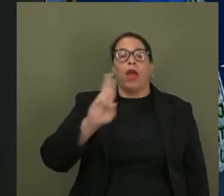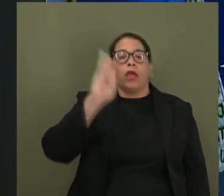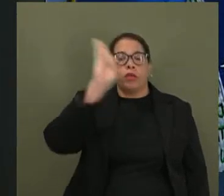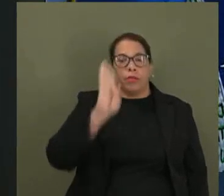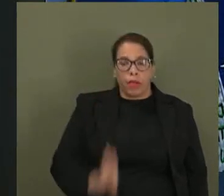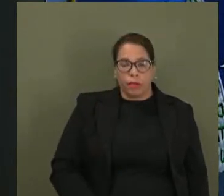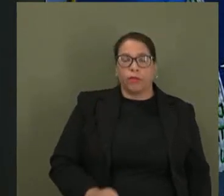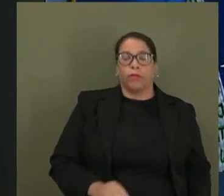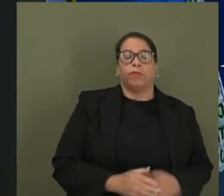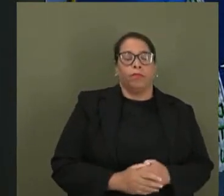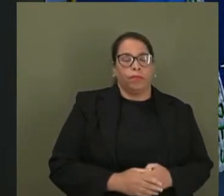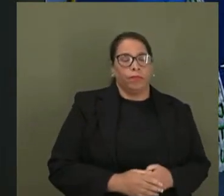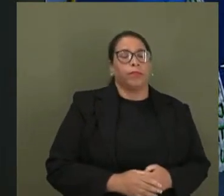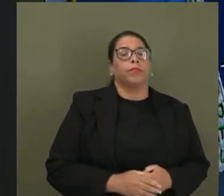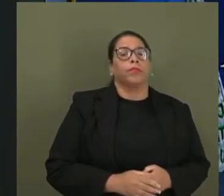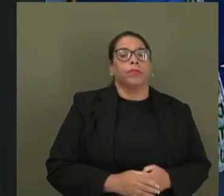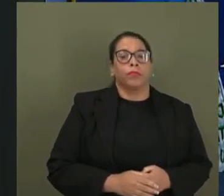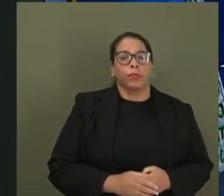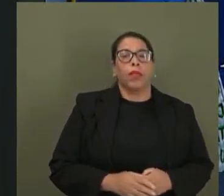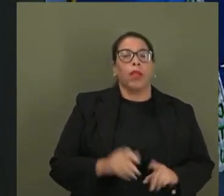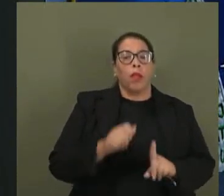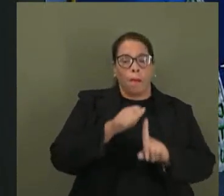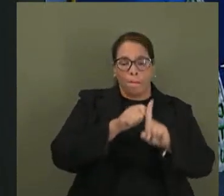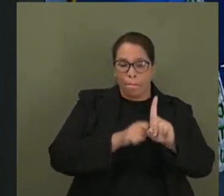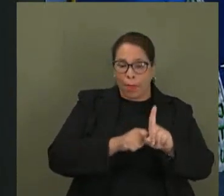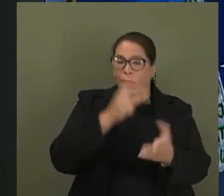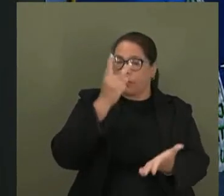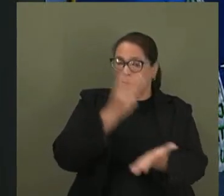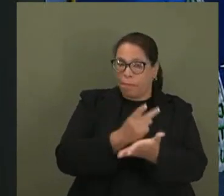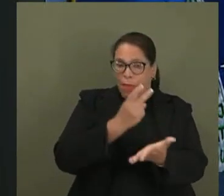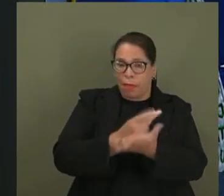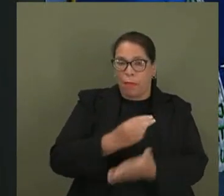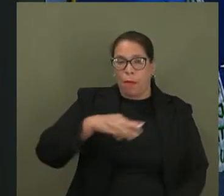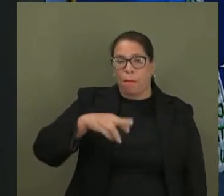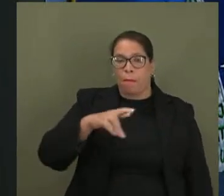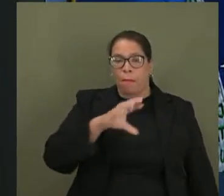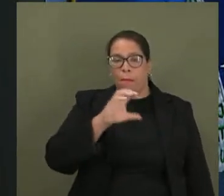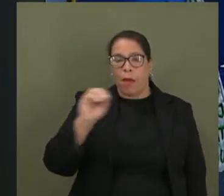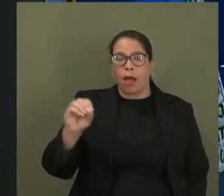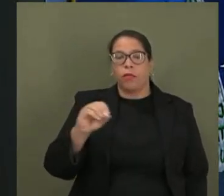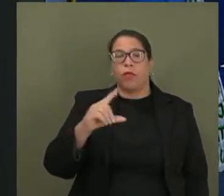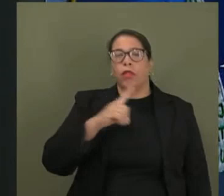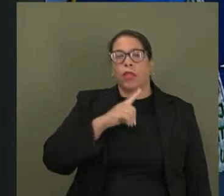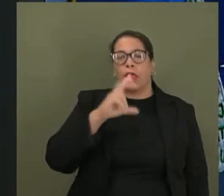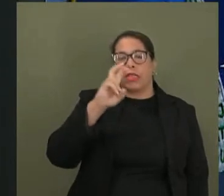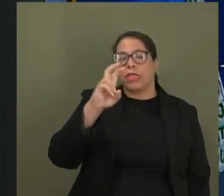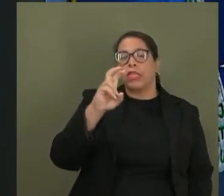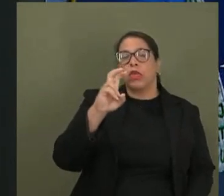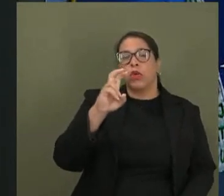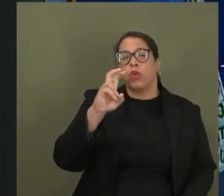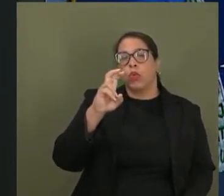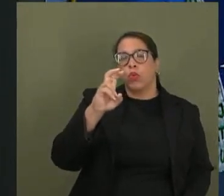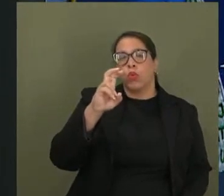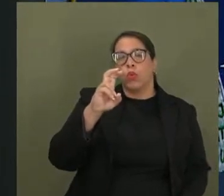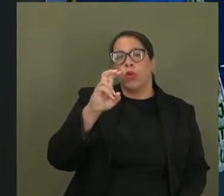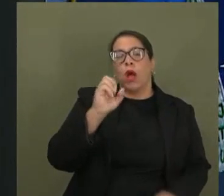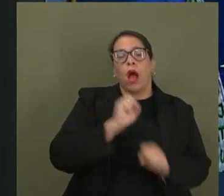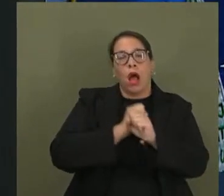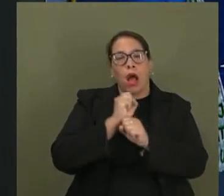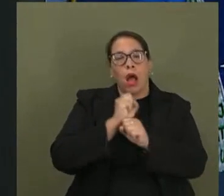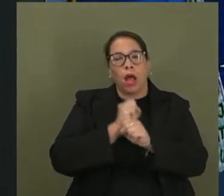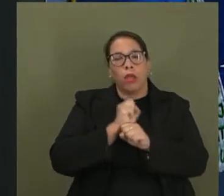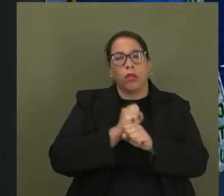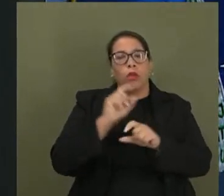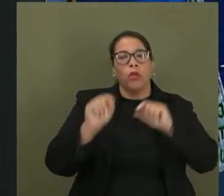Brasil. Também neste mesmo mês de março, se completou 5 anos